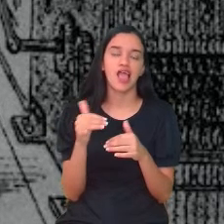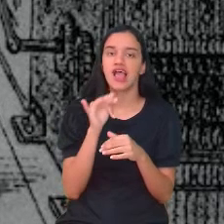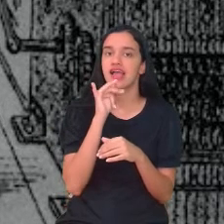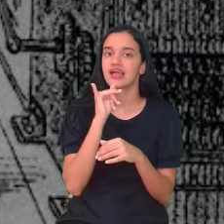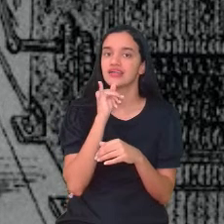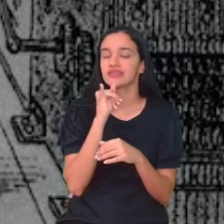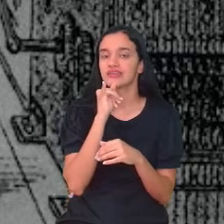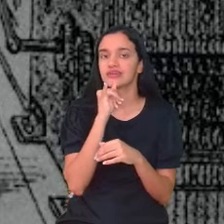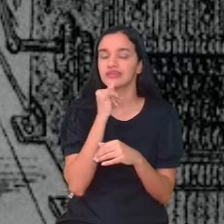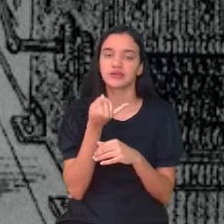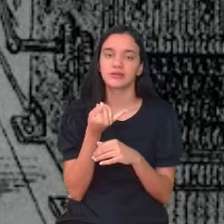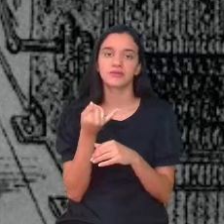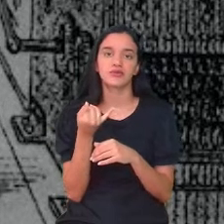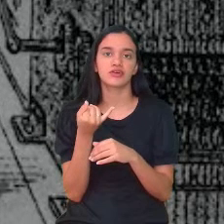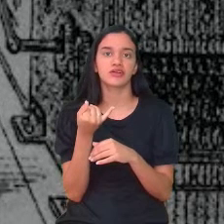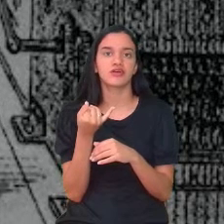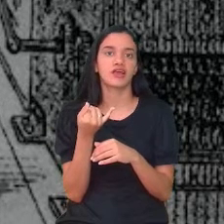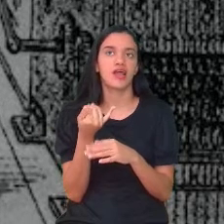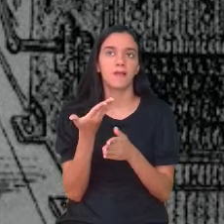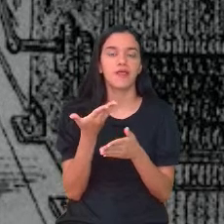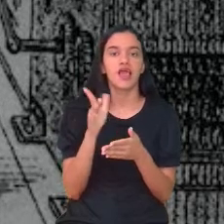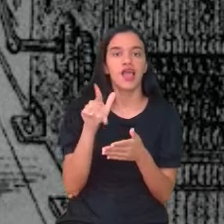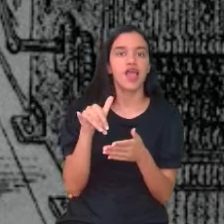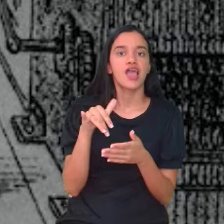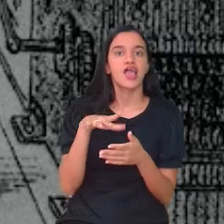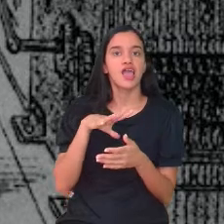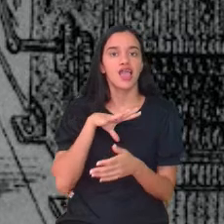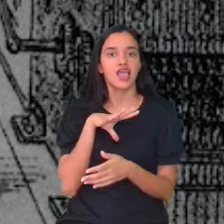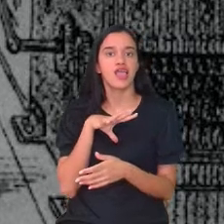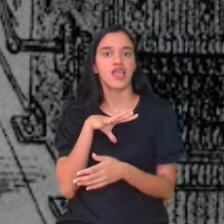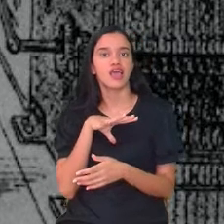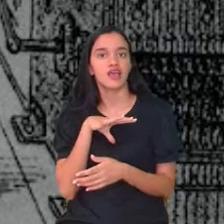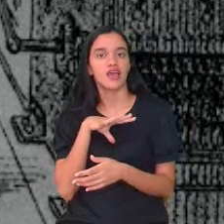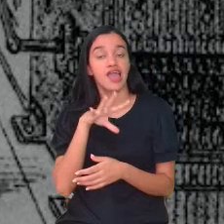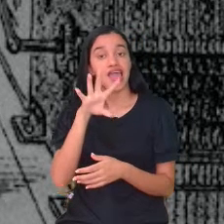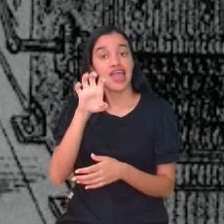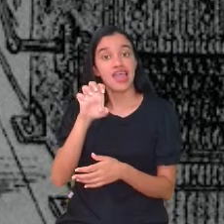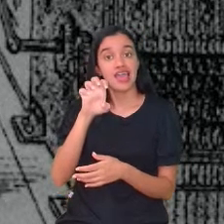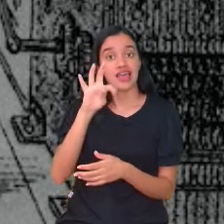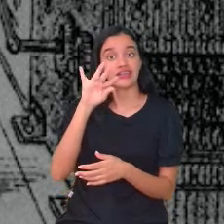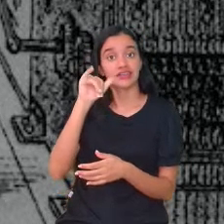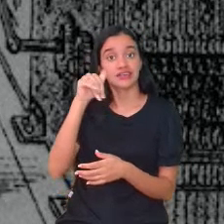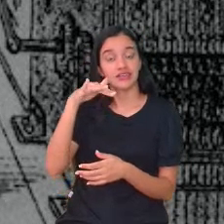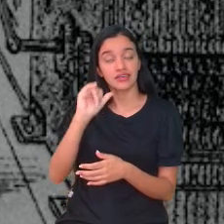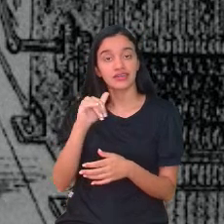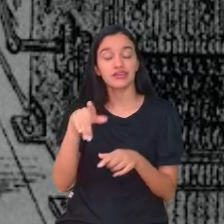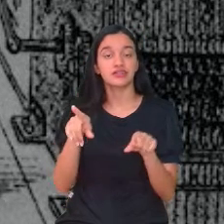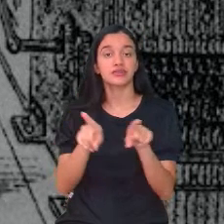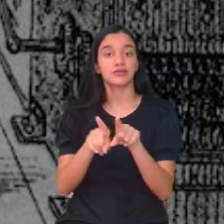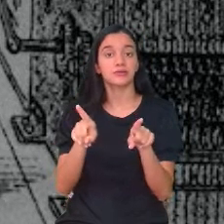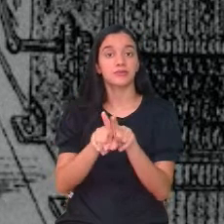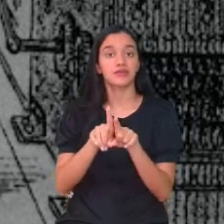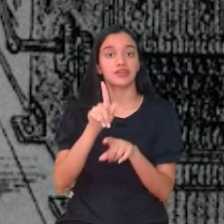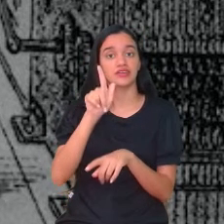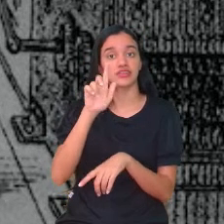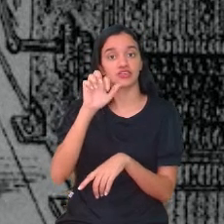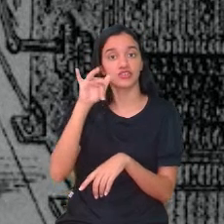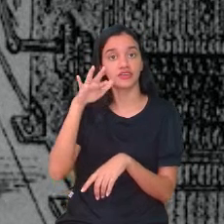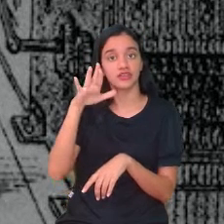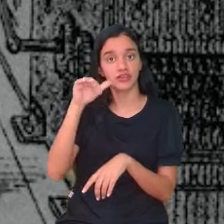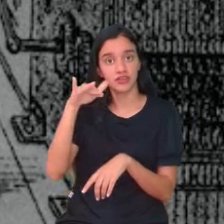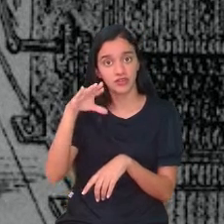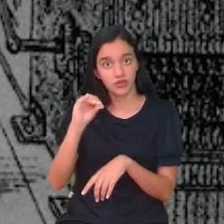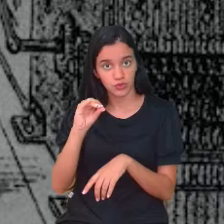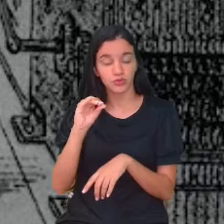né, até mesmo, né, digamos assim, étnica, diversidade de gênero, mas também diversidade de